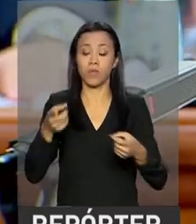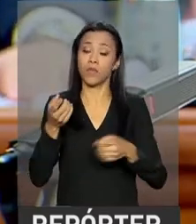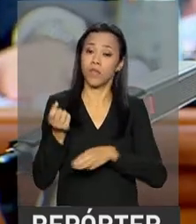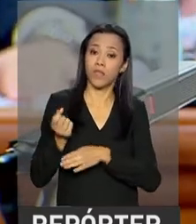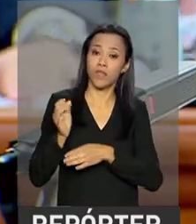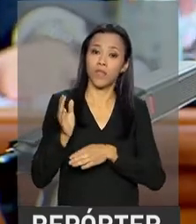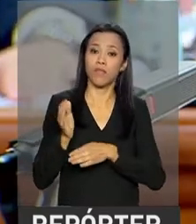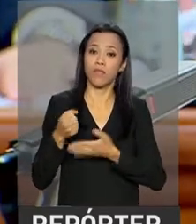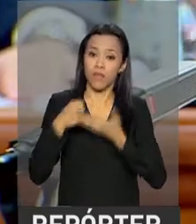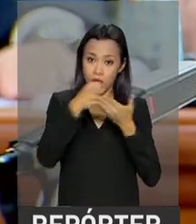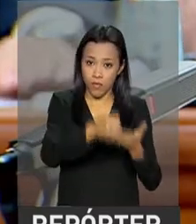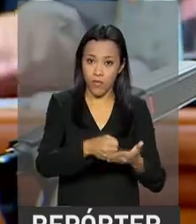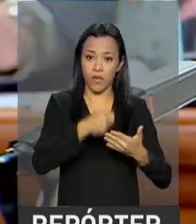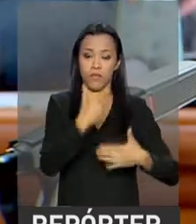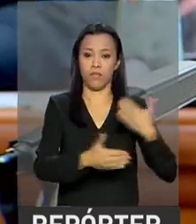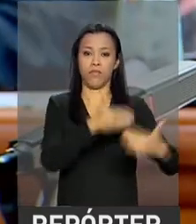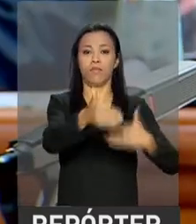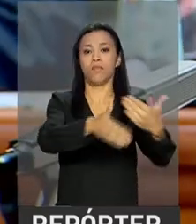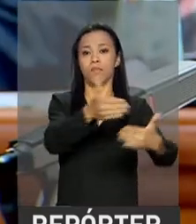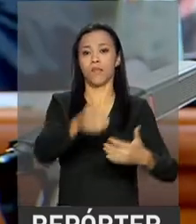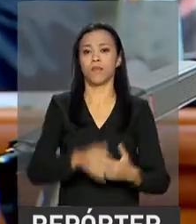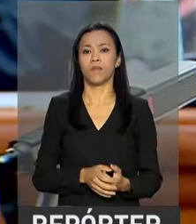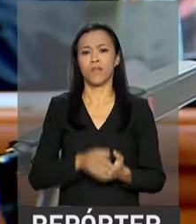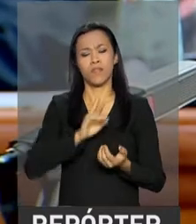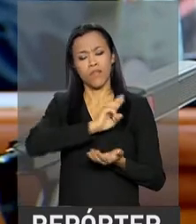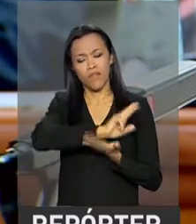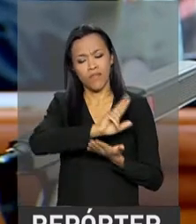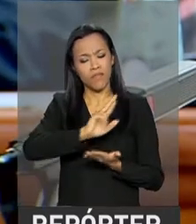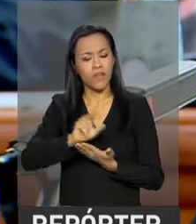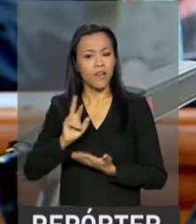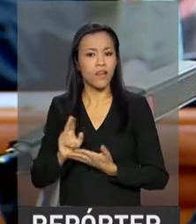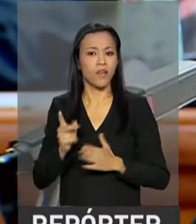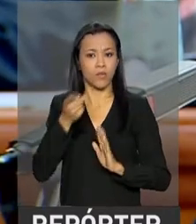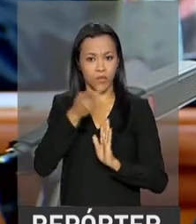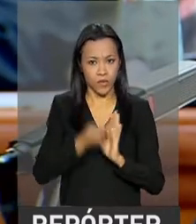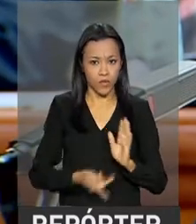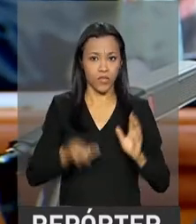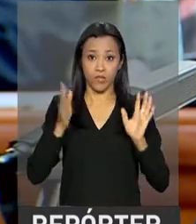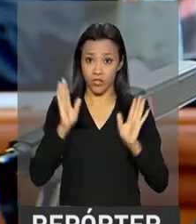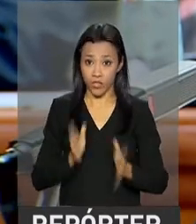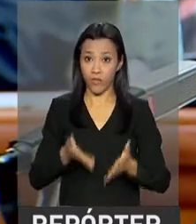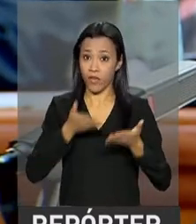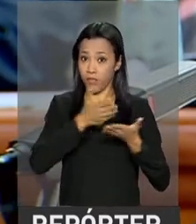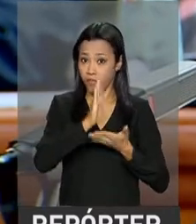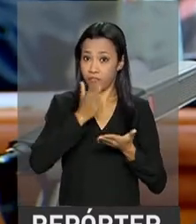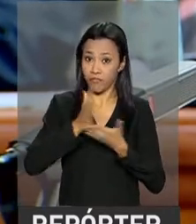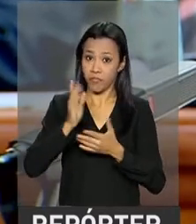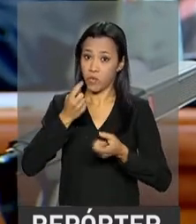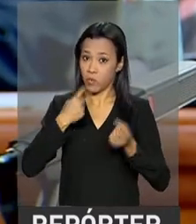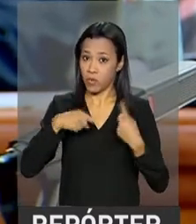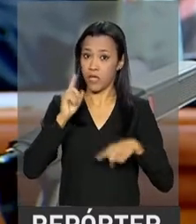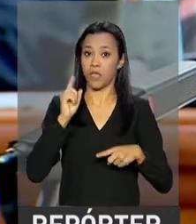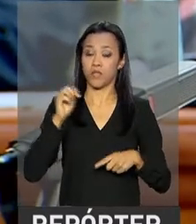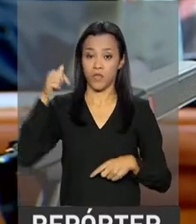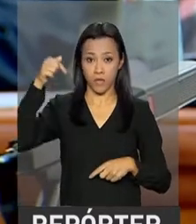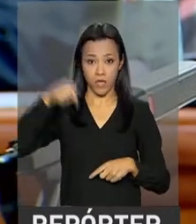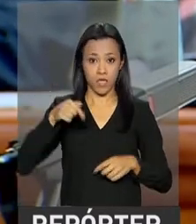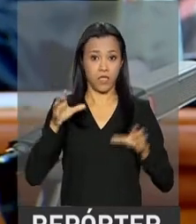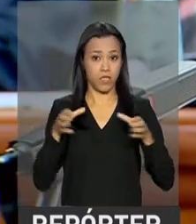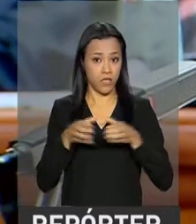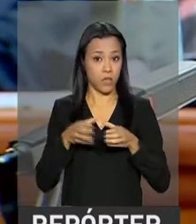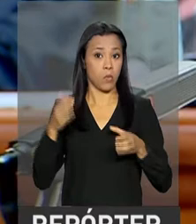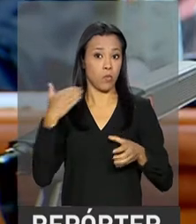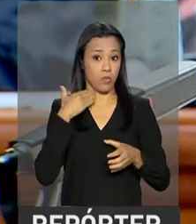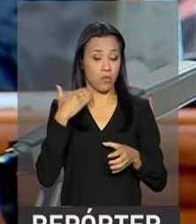crescimento. Mais de uma dezena de projetos foram aprovados com sucesso. O banco concluiu